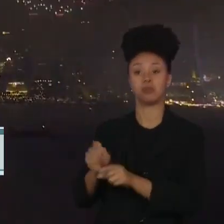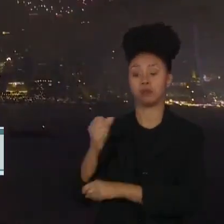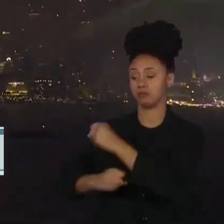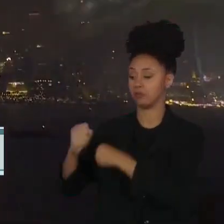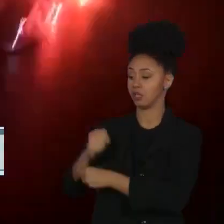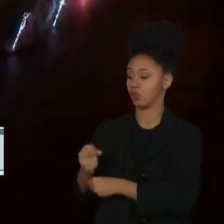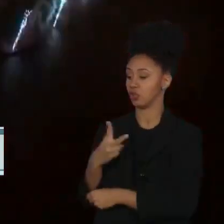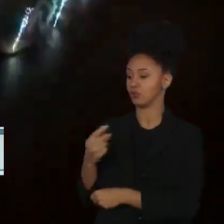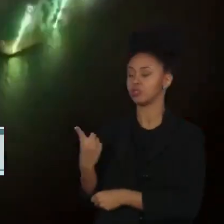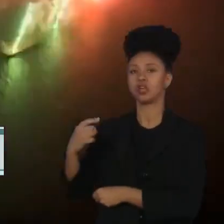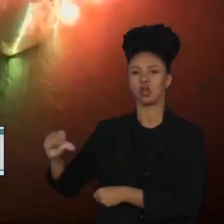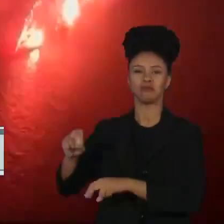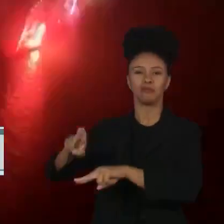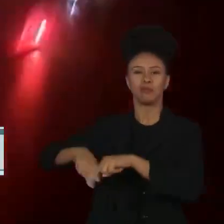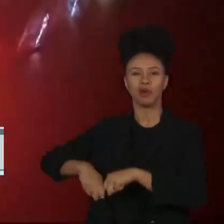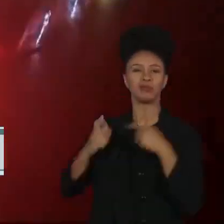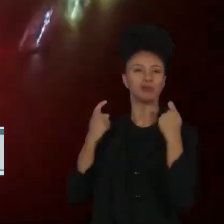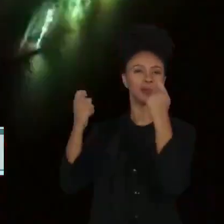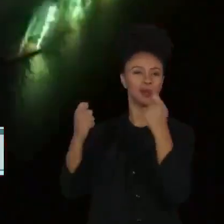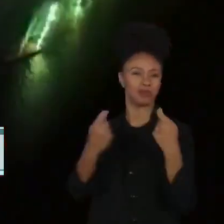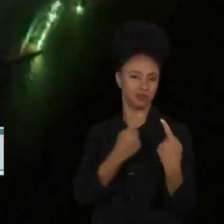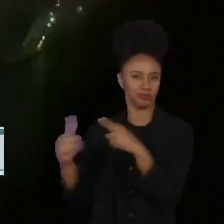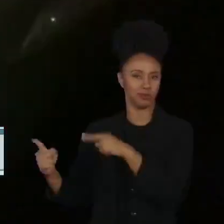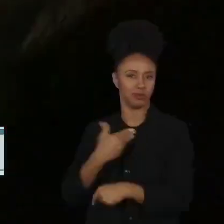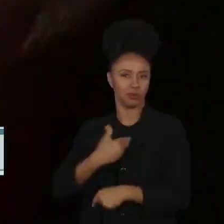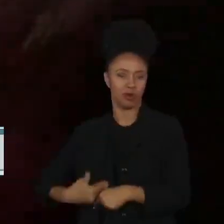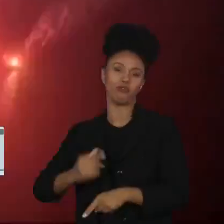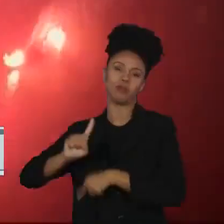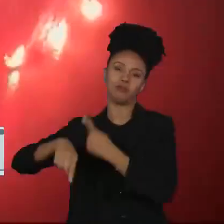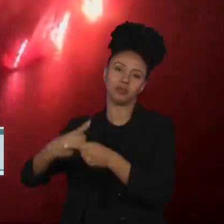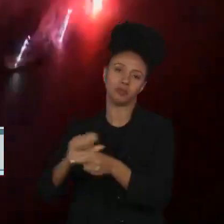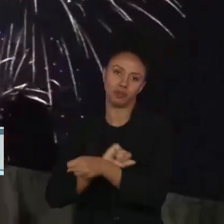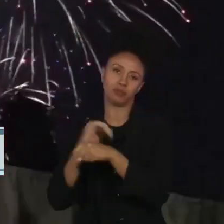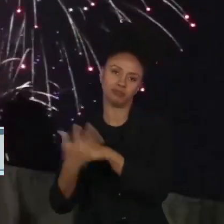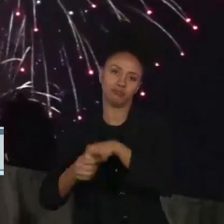de protestos contra o governo e depois por causa da pandemia.